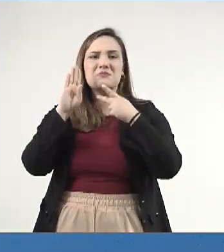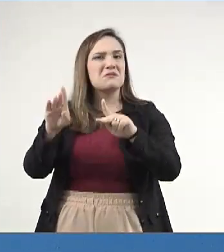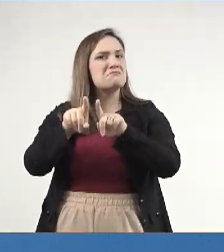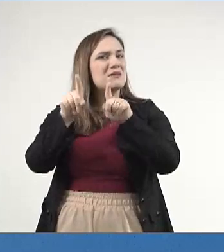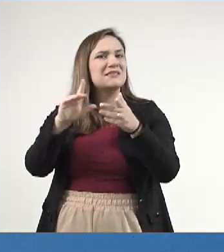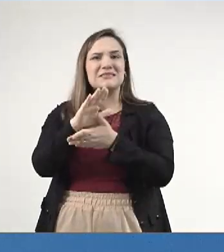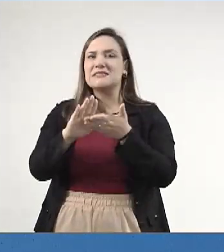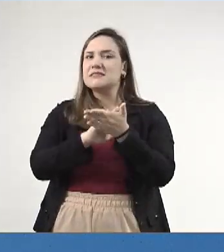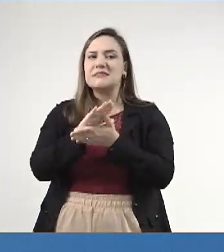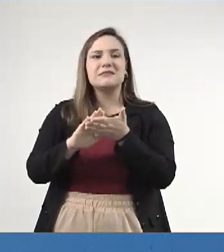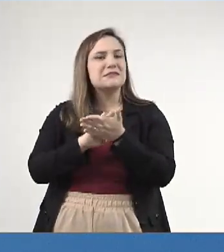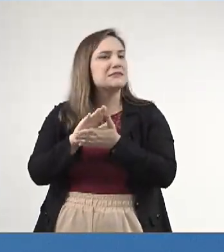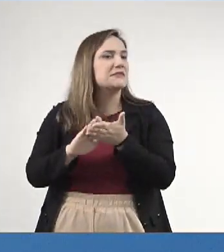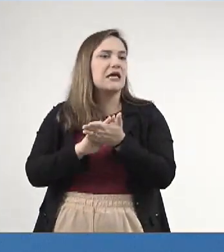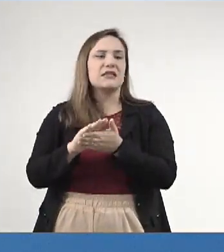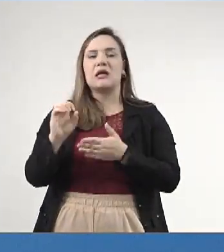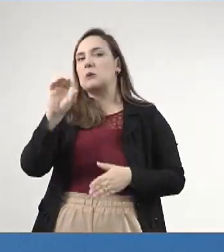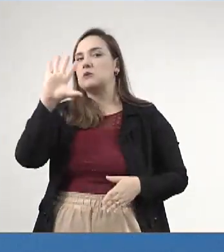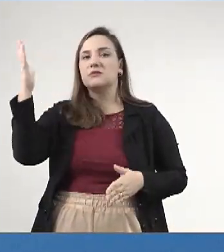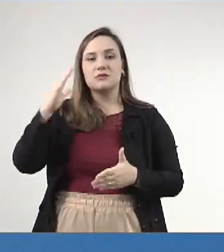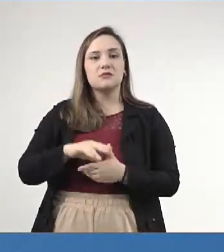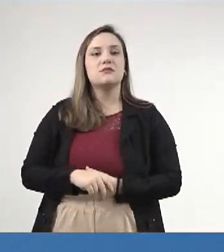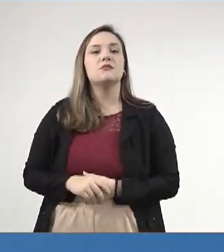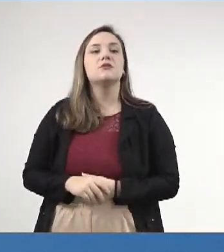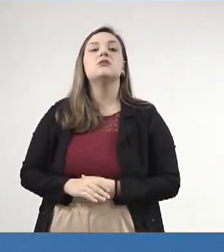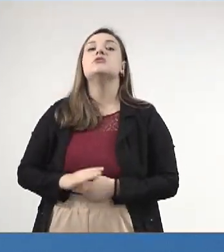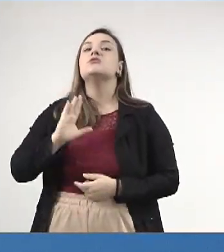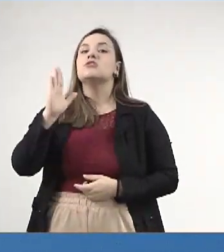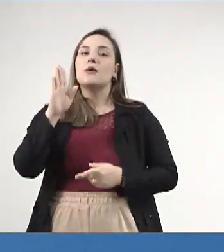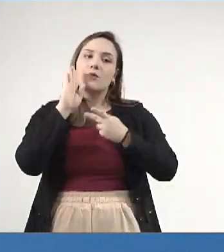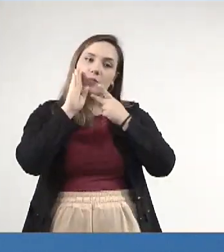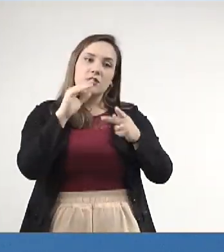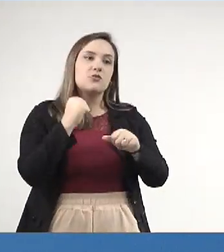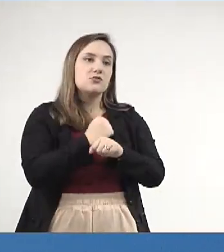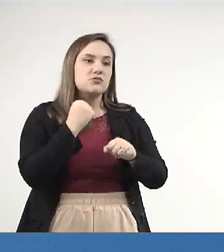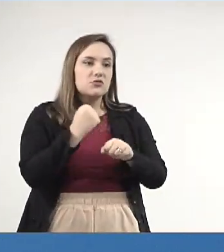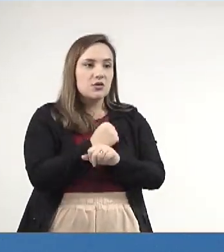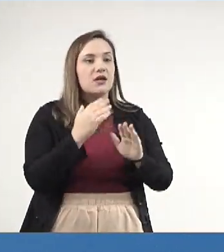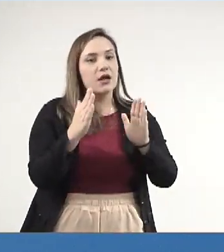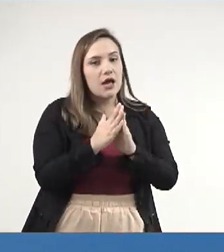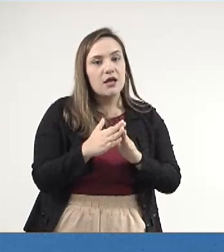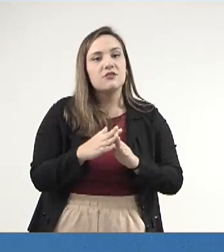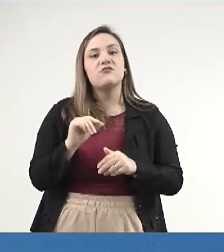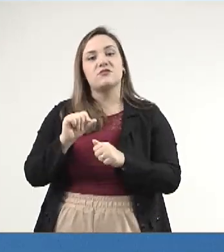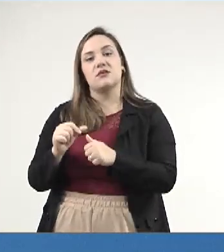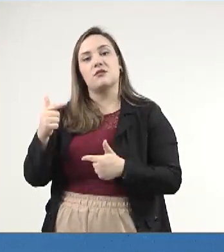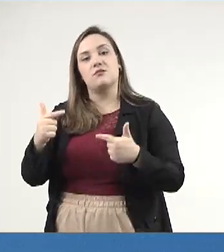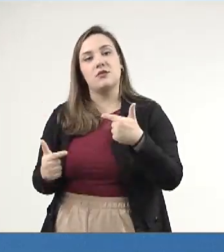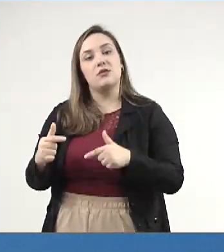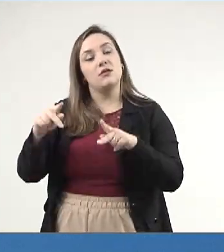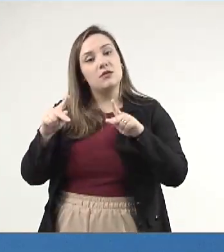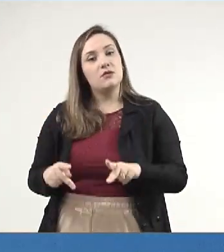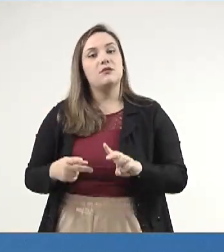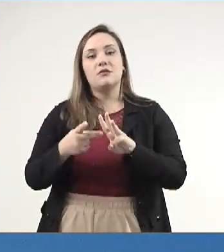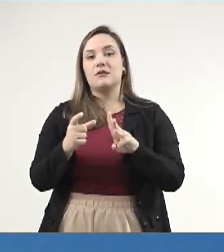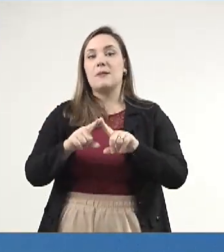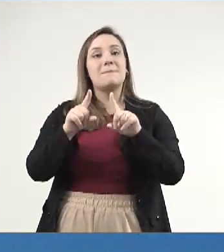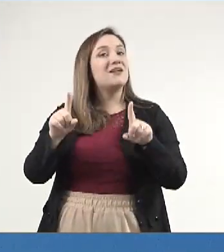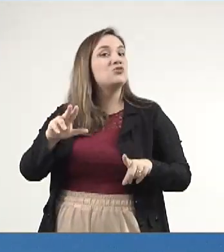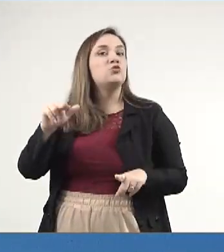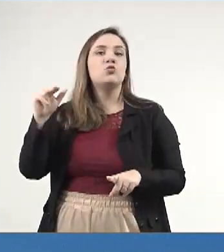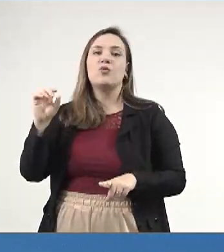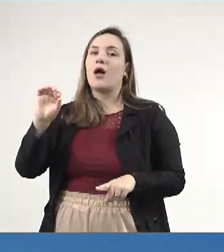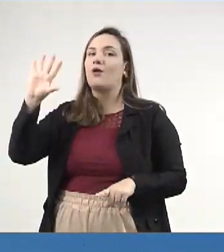delas cumpridas, inclusive construção de casas, de políticas públicas dentro do território da aldeia, que nunca